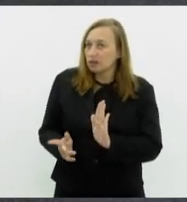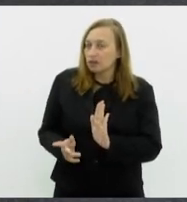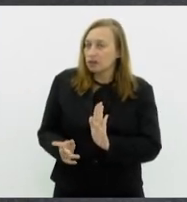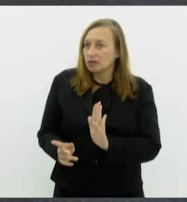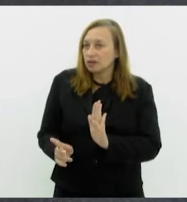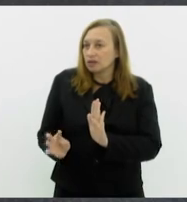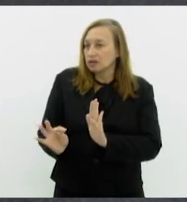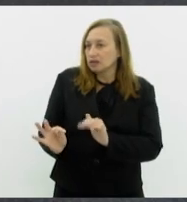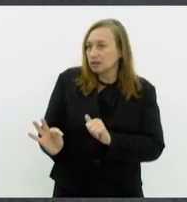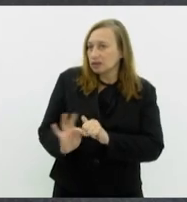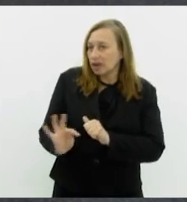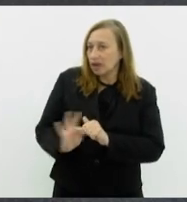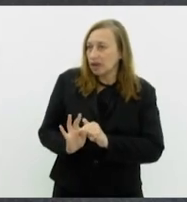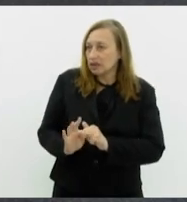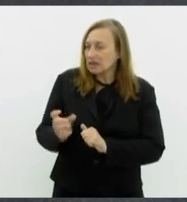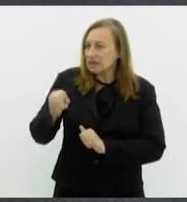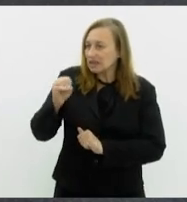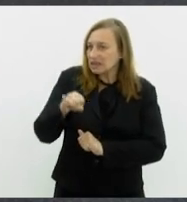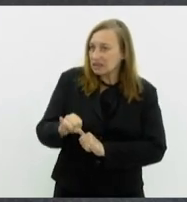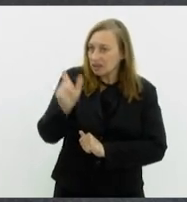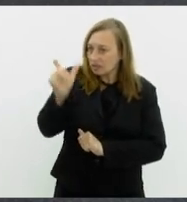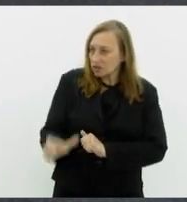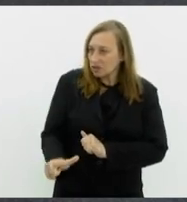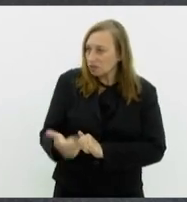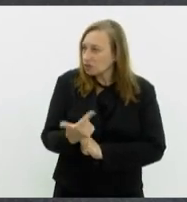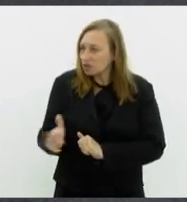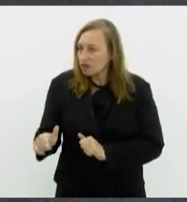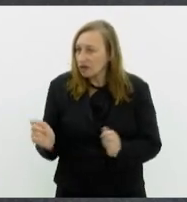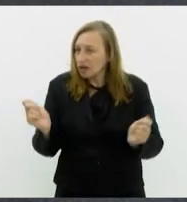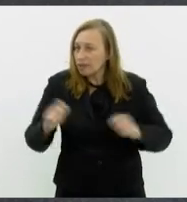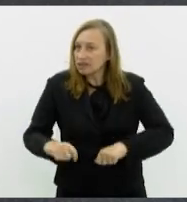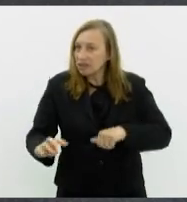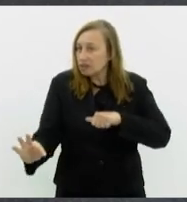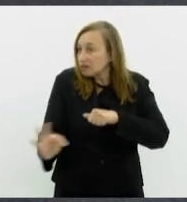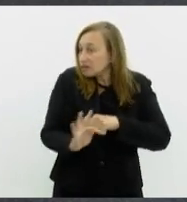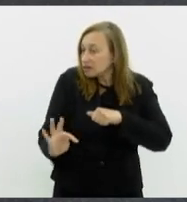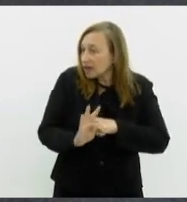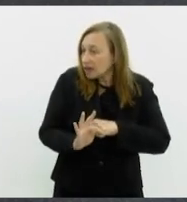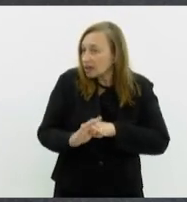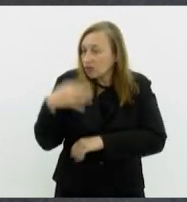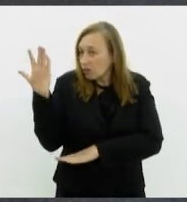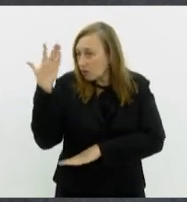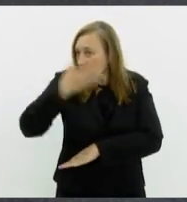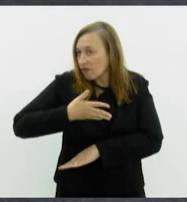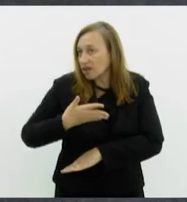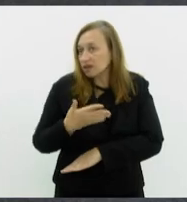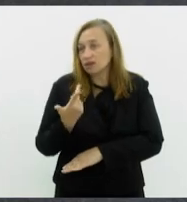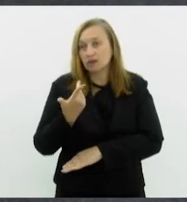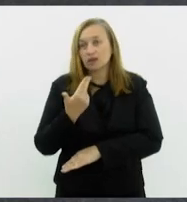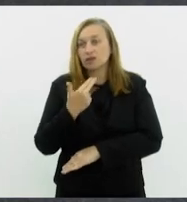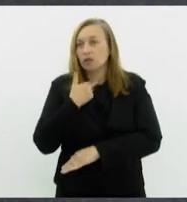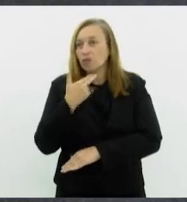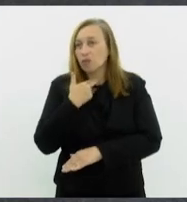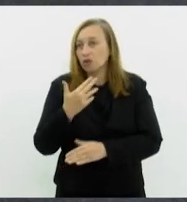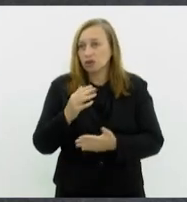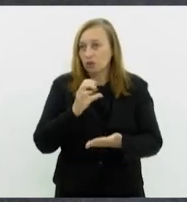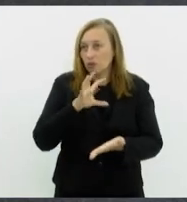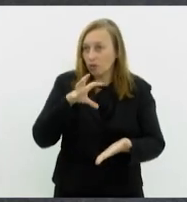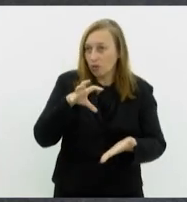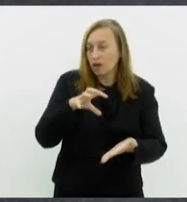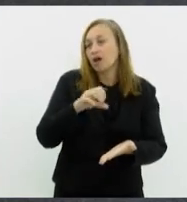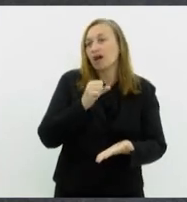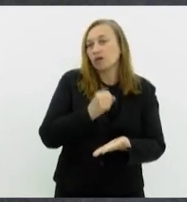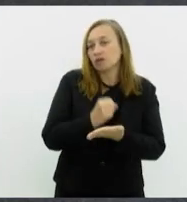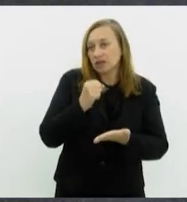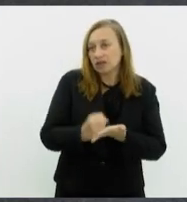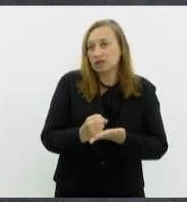tiver a capacidade técnica, a eficiência comprovada. Então, esse princípio também é um